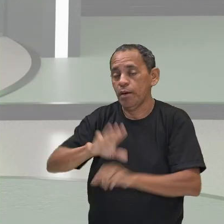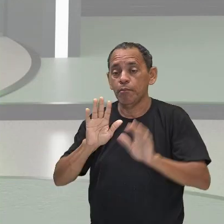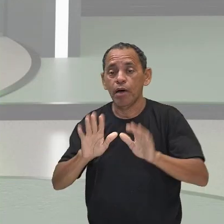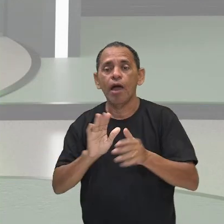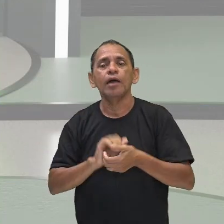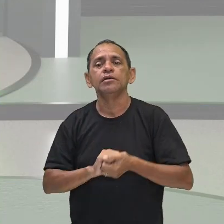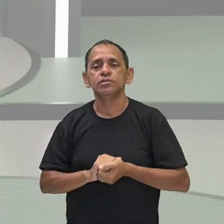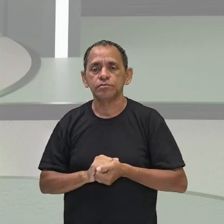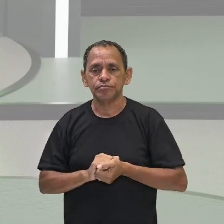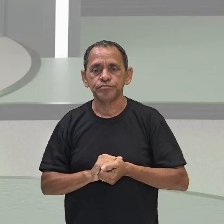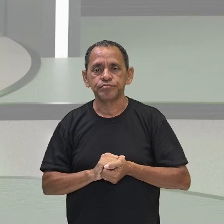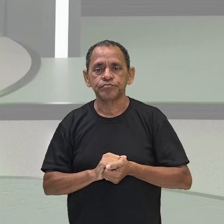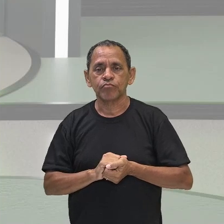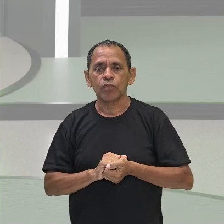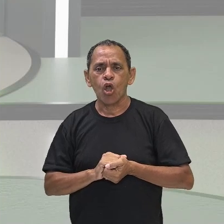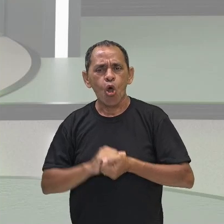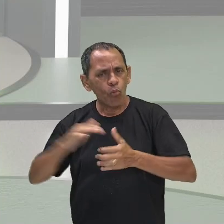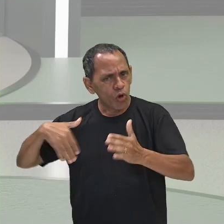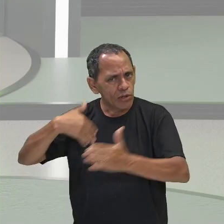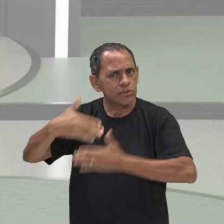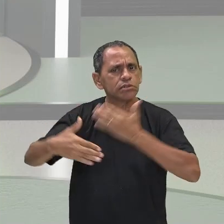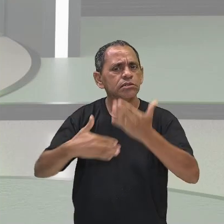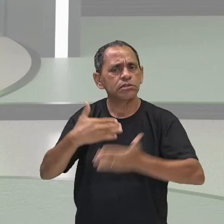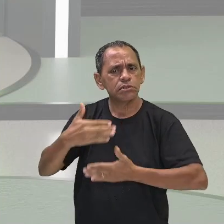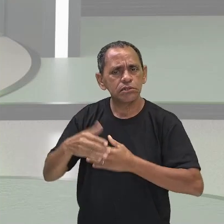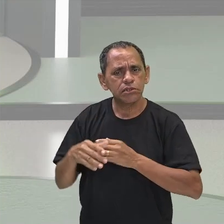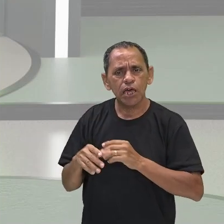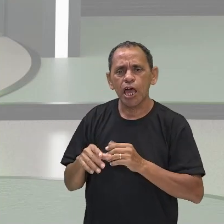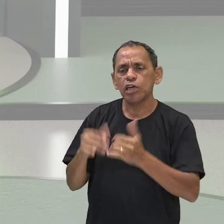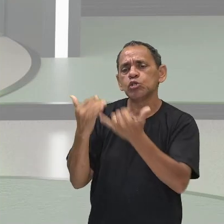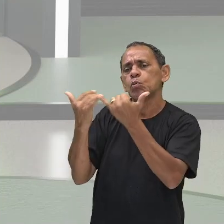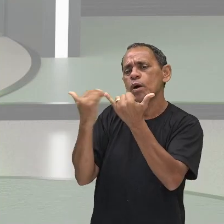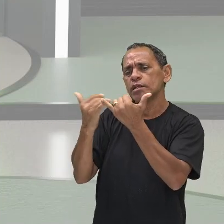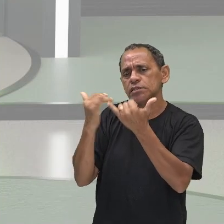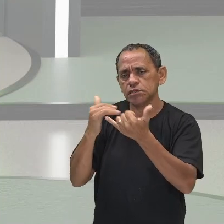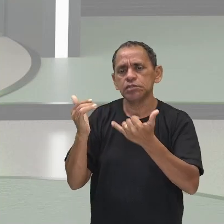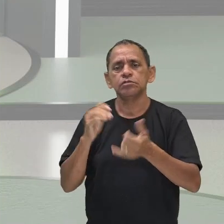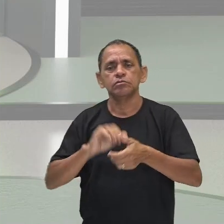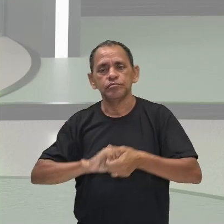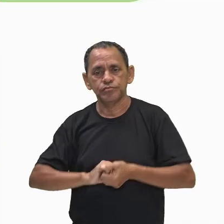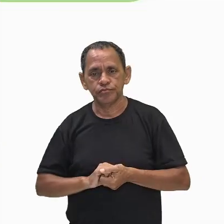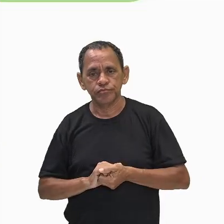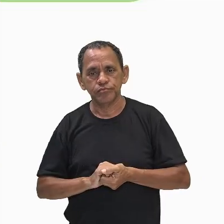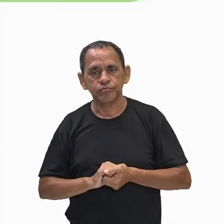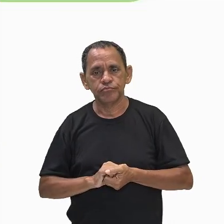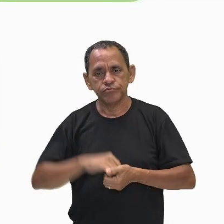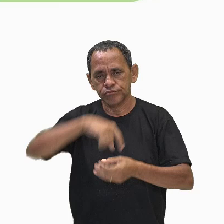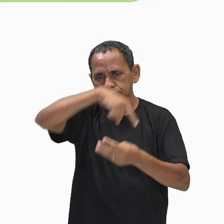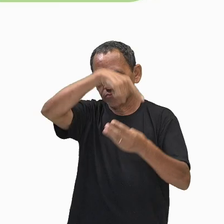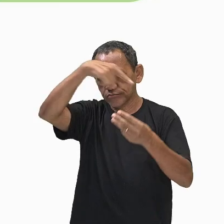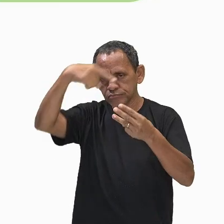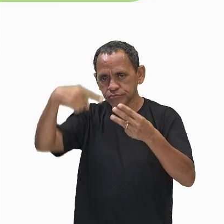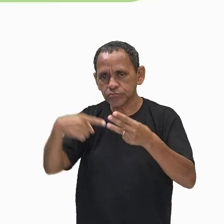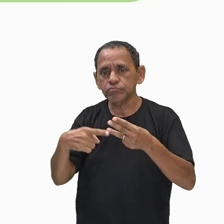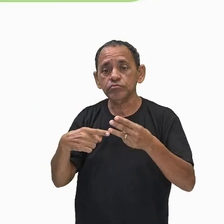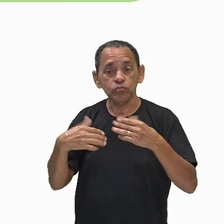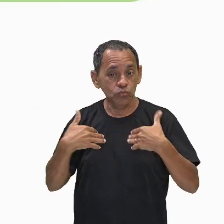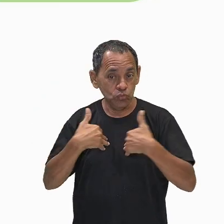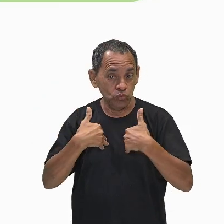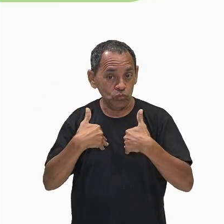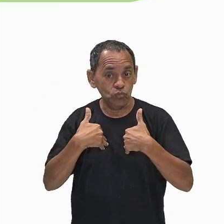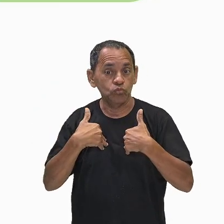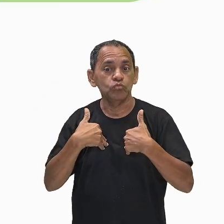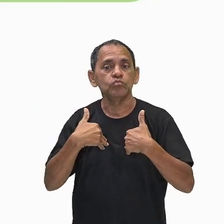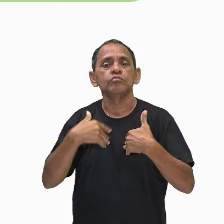nutrição esse pigmento fotossintetizante. Mas tem um terceiro indivíduo aí, que é um animal mais